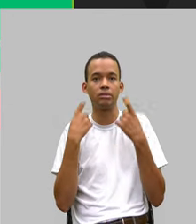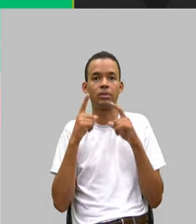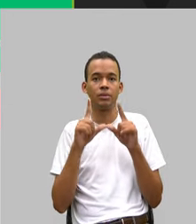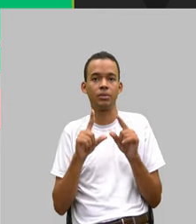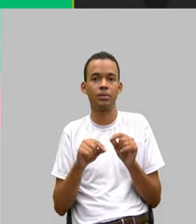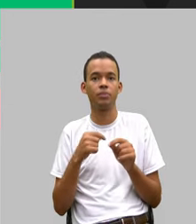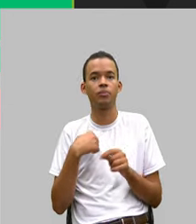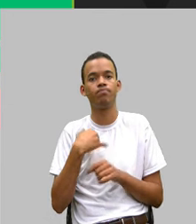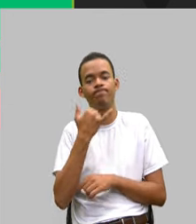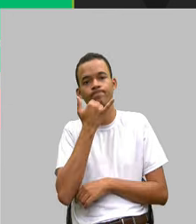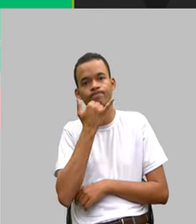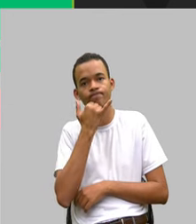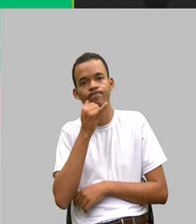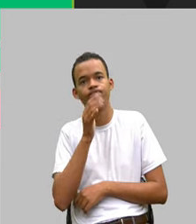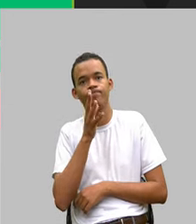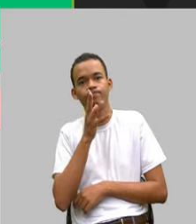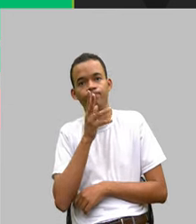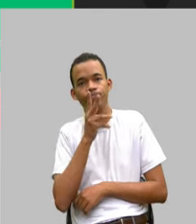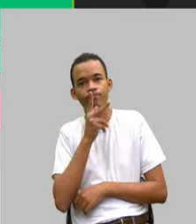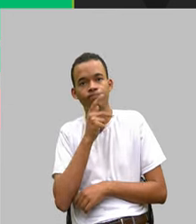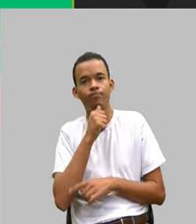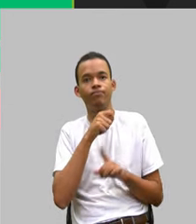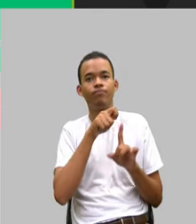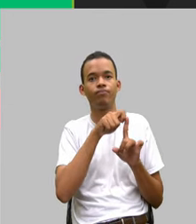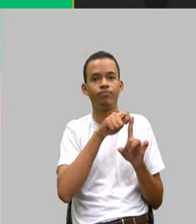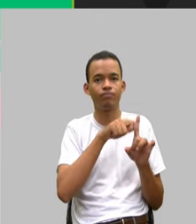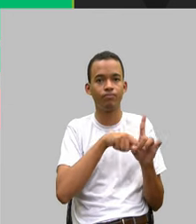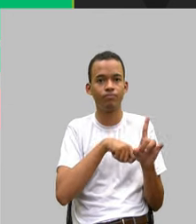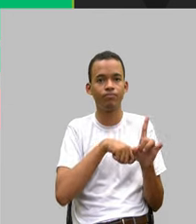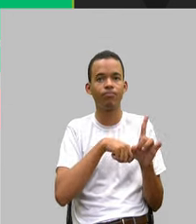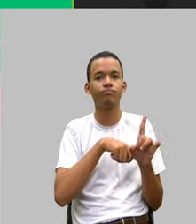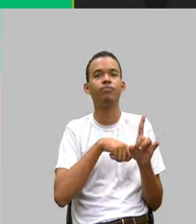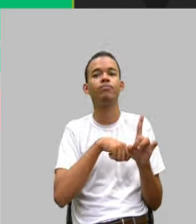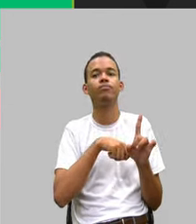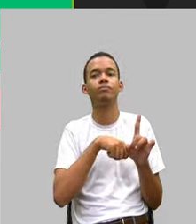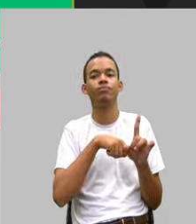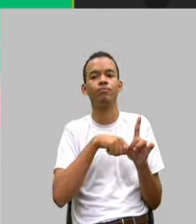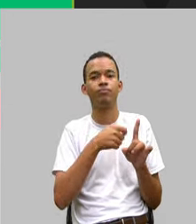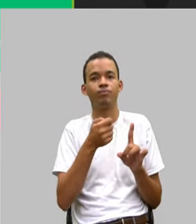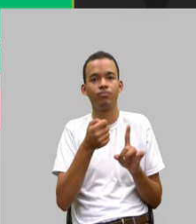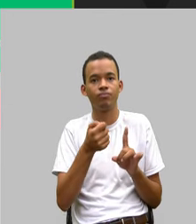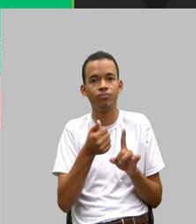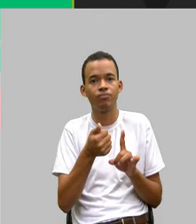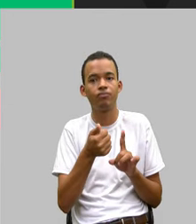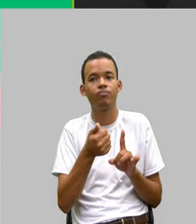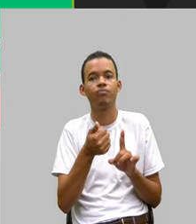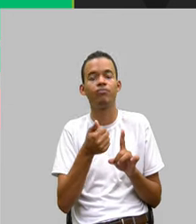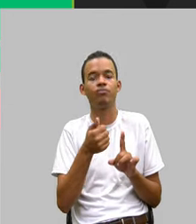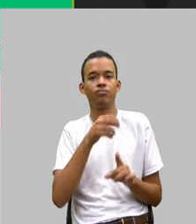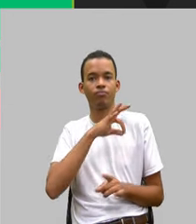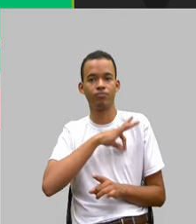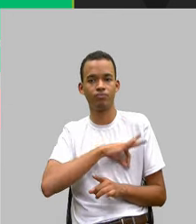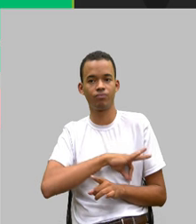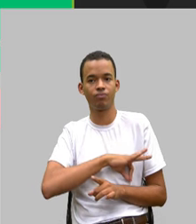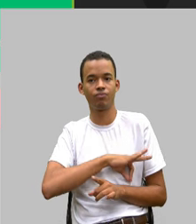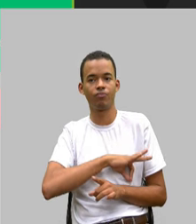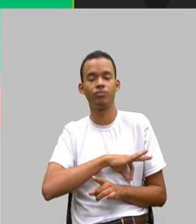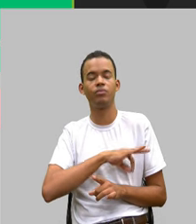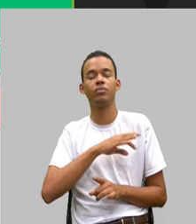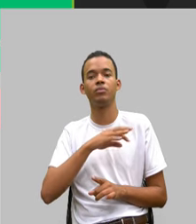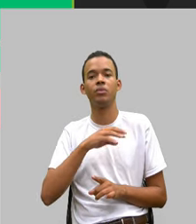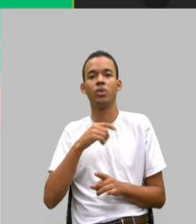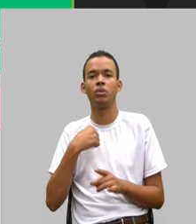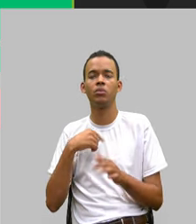eh pois recebe o meu salário no último dia do mês tem chance de eu usar outro óleo que seja mais rápido de